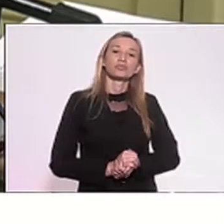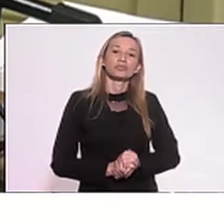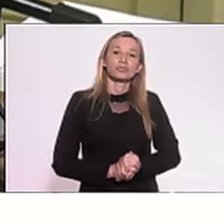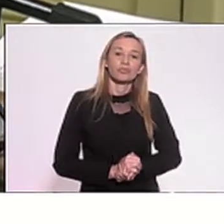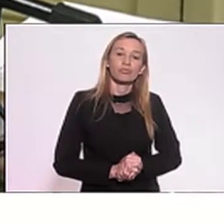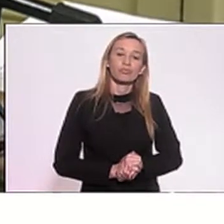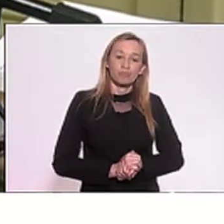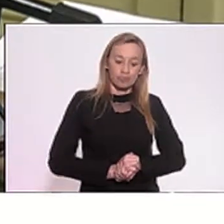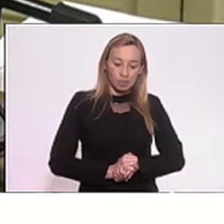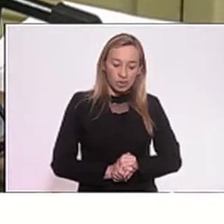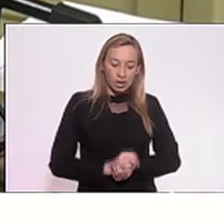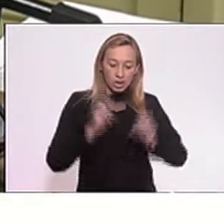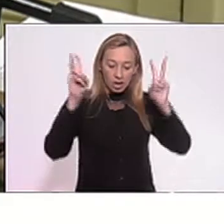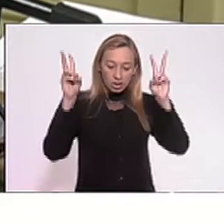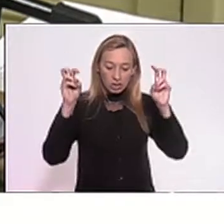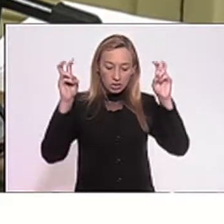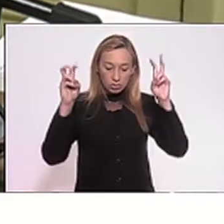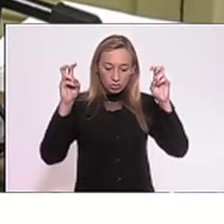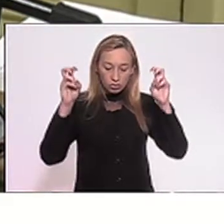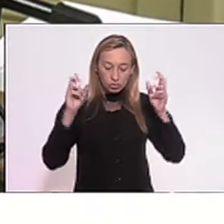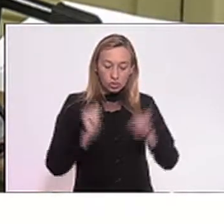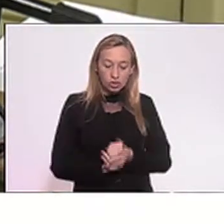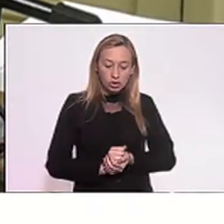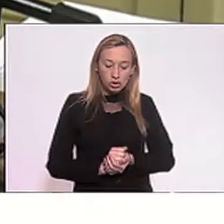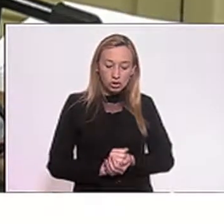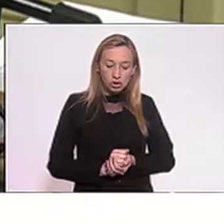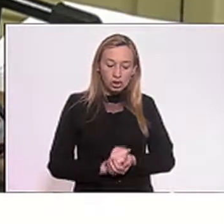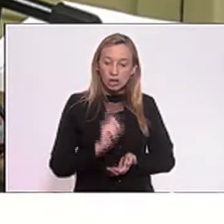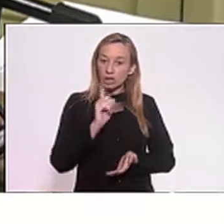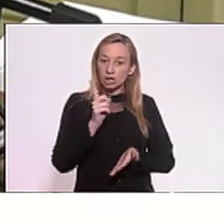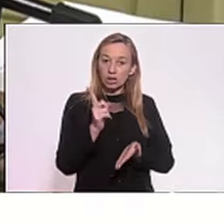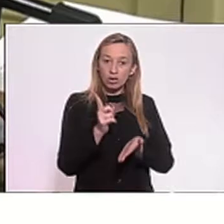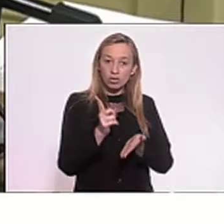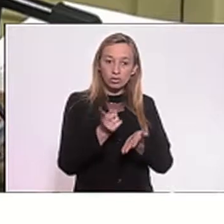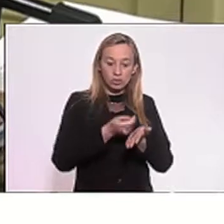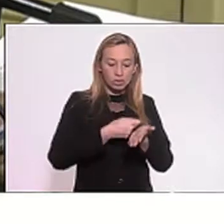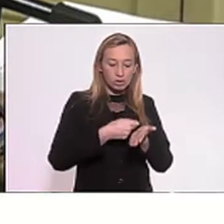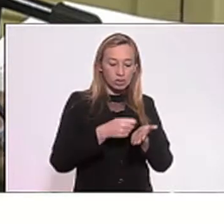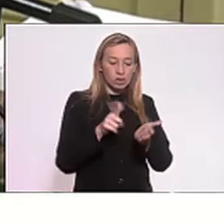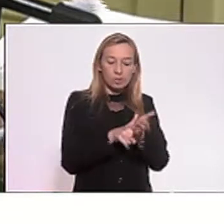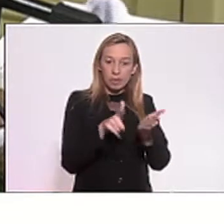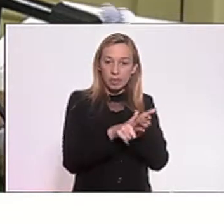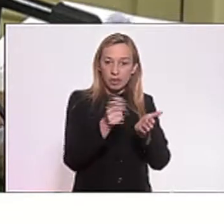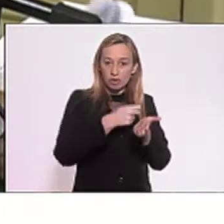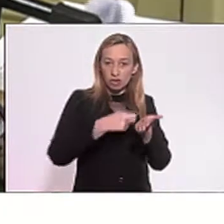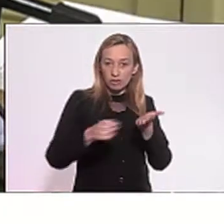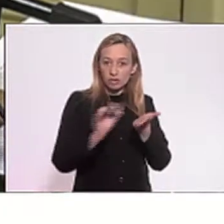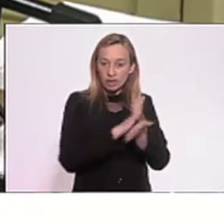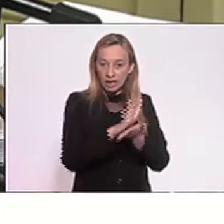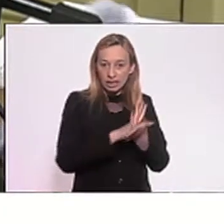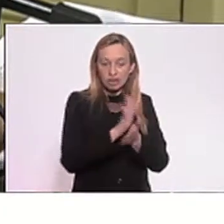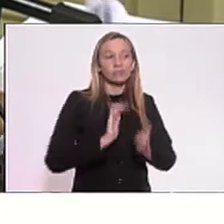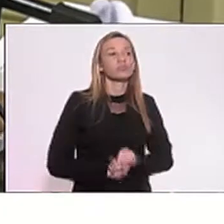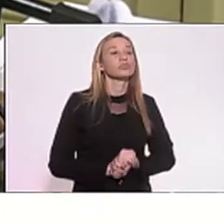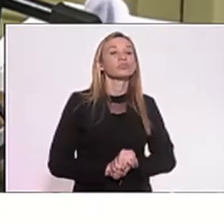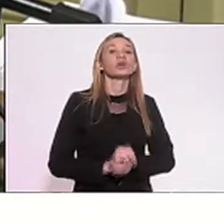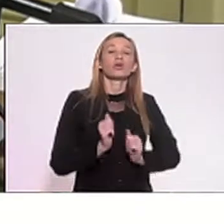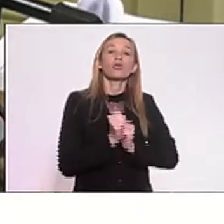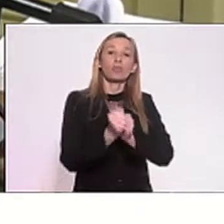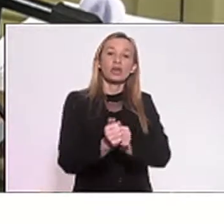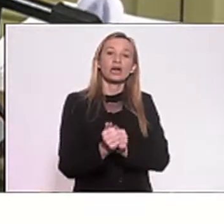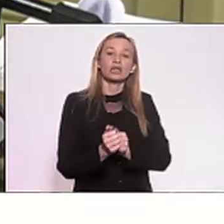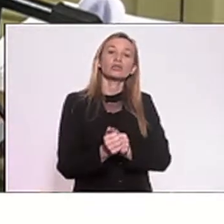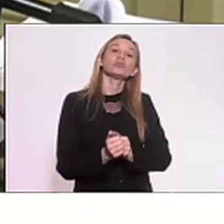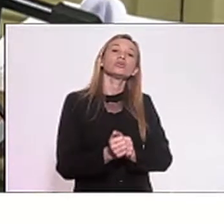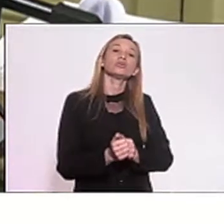para casos de mau preenchimento de prontuários e das declarações de óbito. Acompanhar o ensino médico e